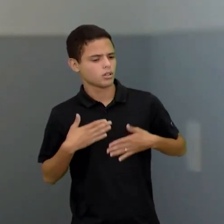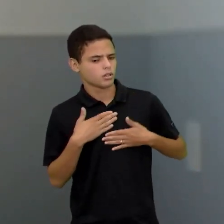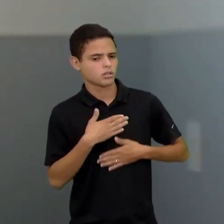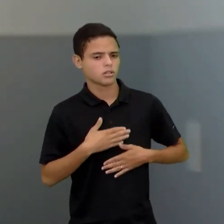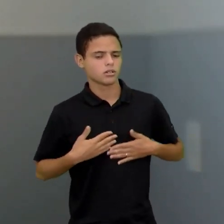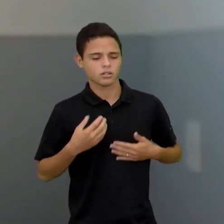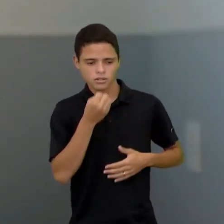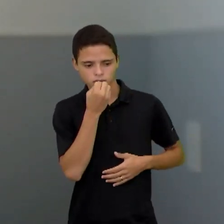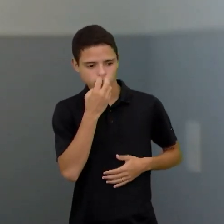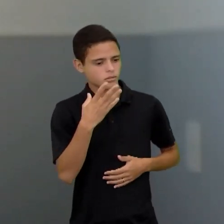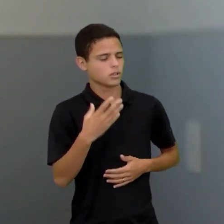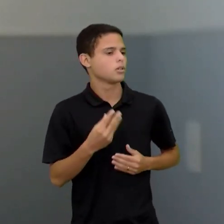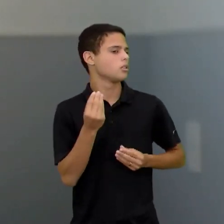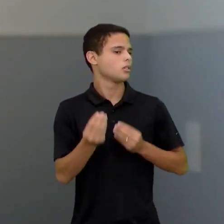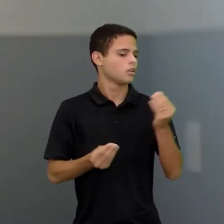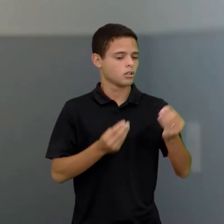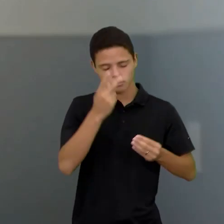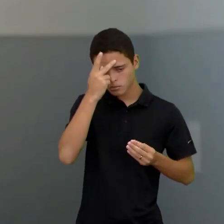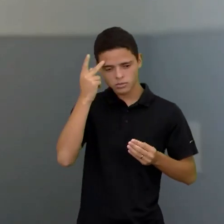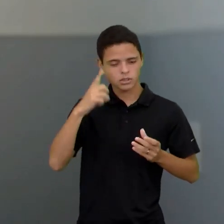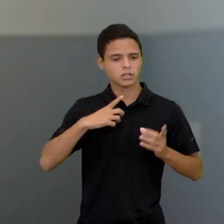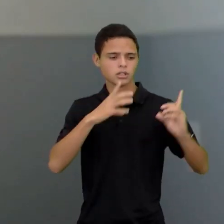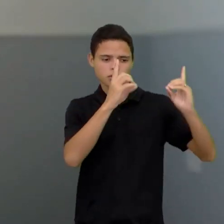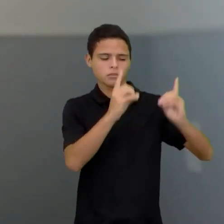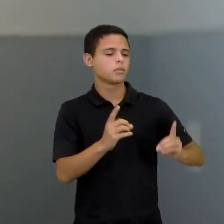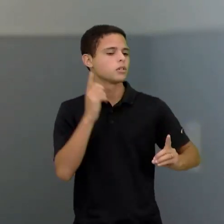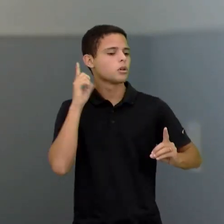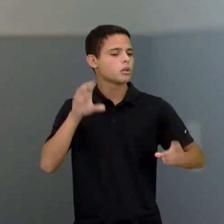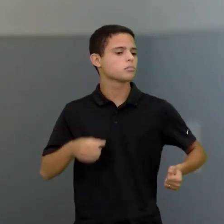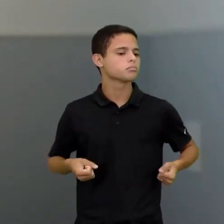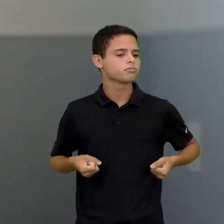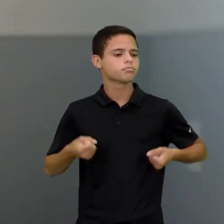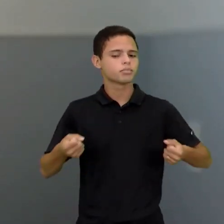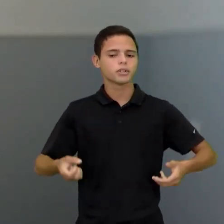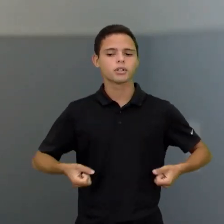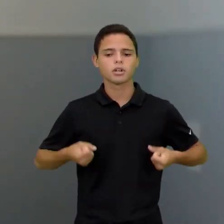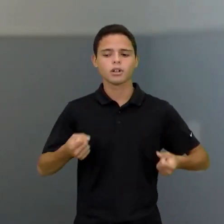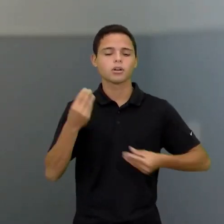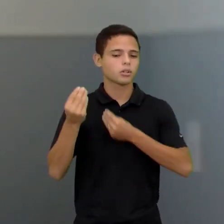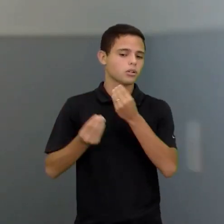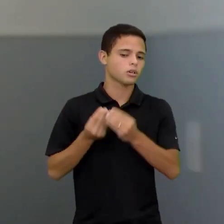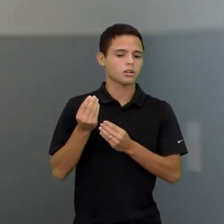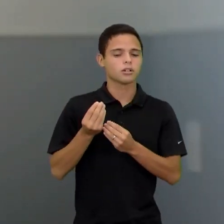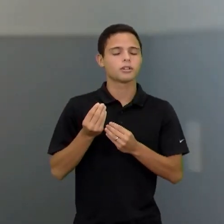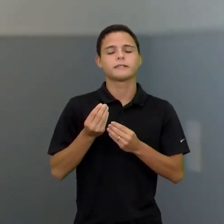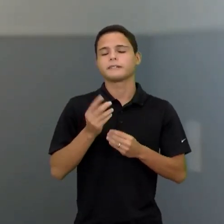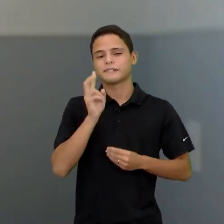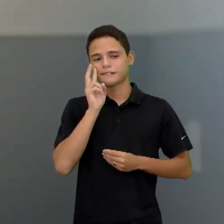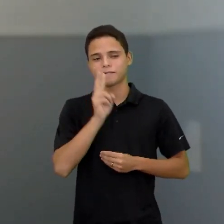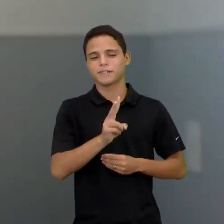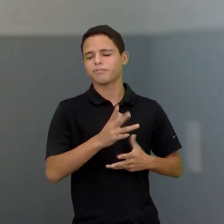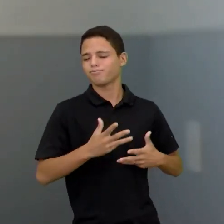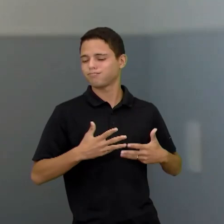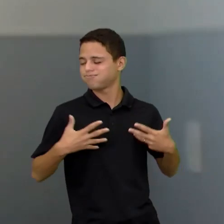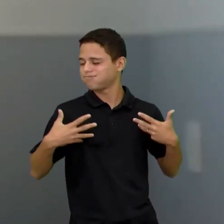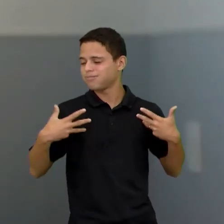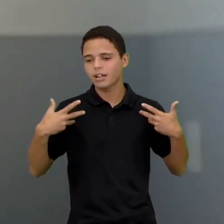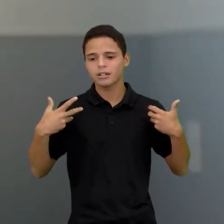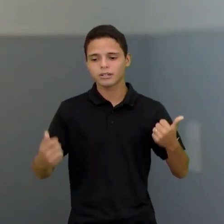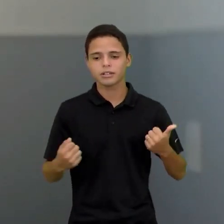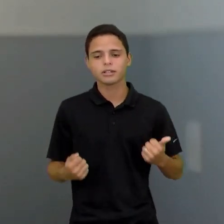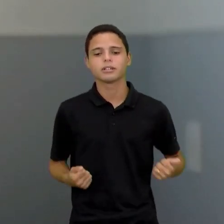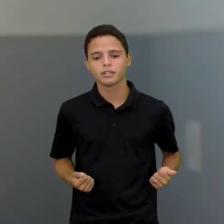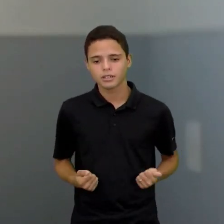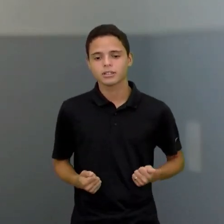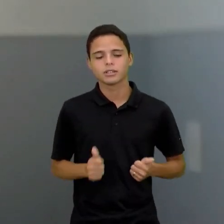tanta limitação consegue desempenhar esse esporte, mas eu acho que ele é mágico exatamente por isso. Hoje é um esporte dos